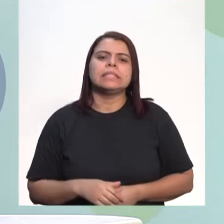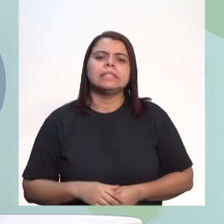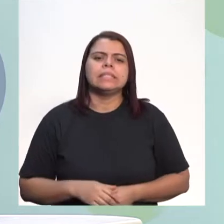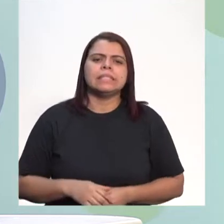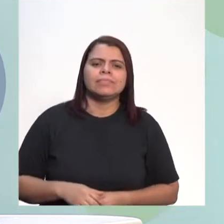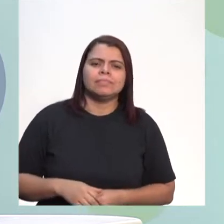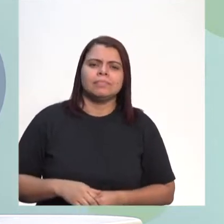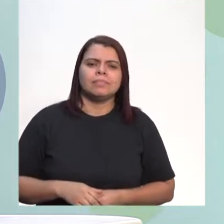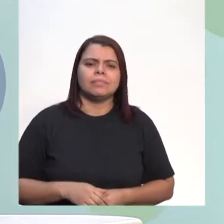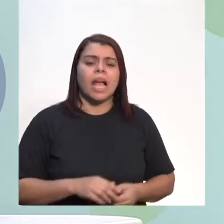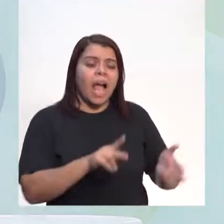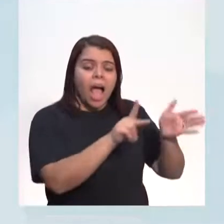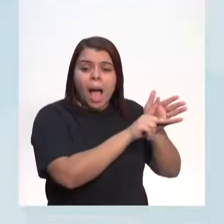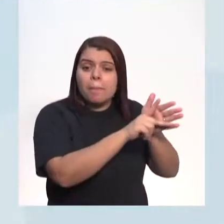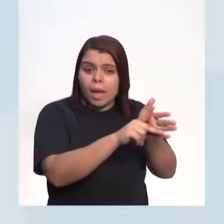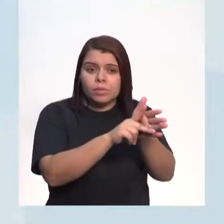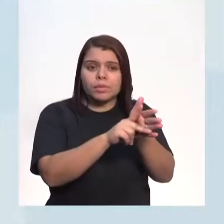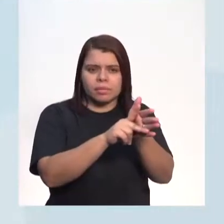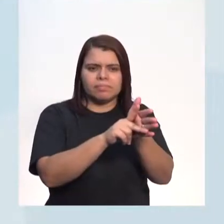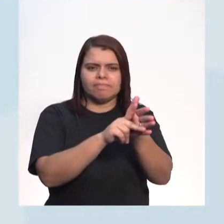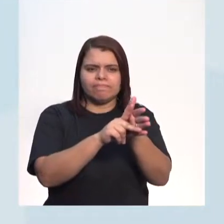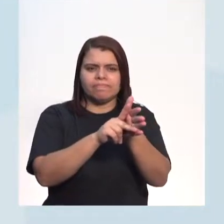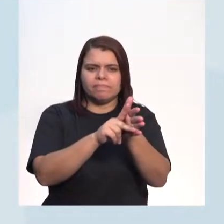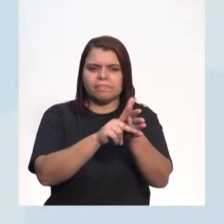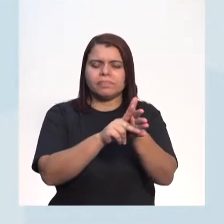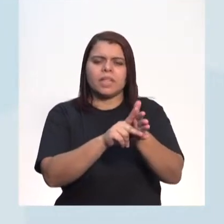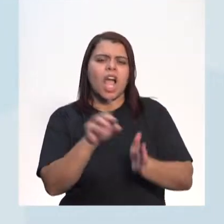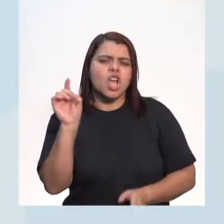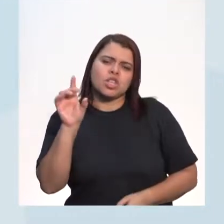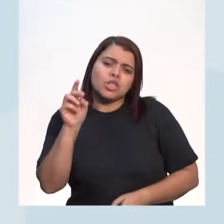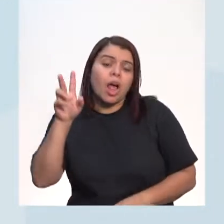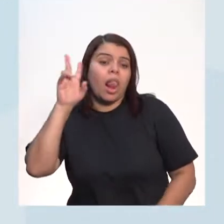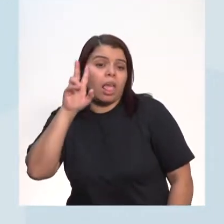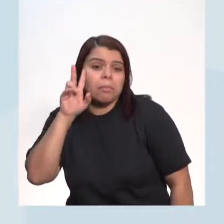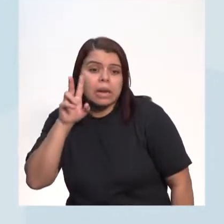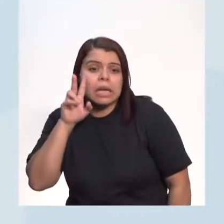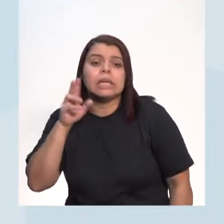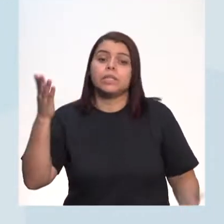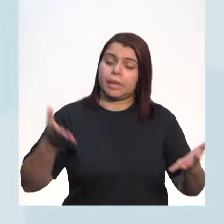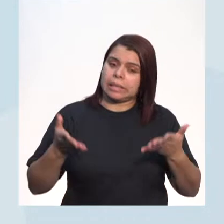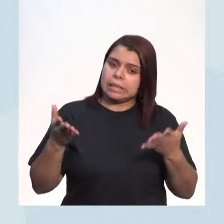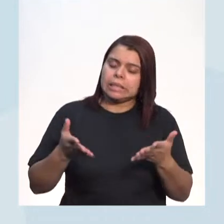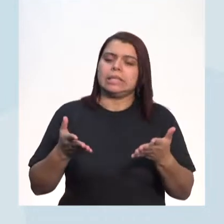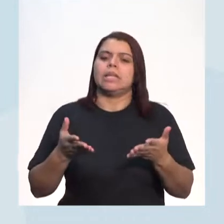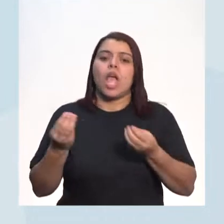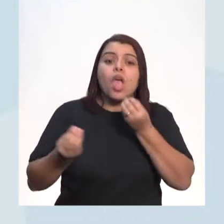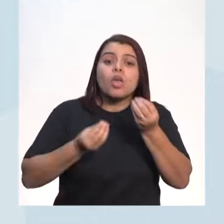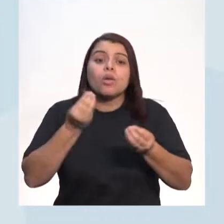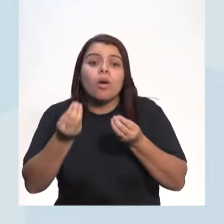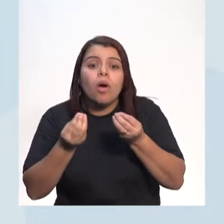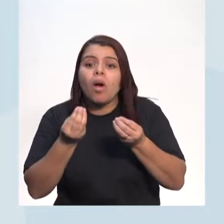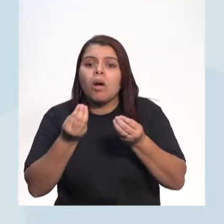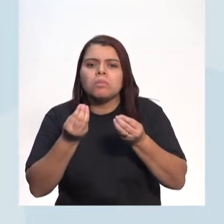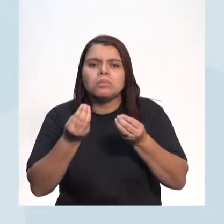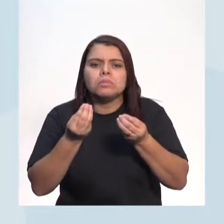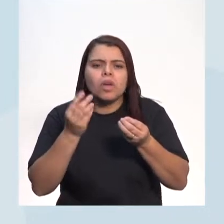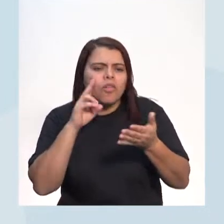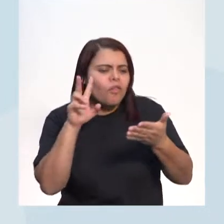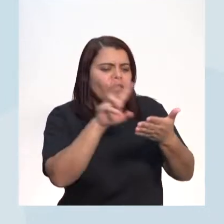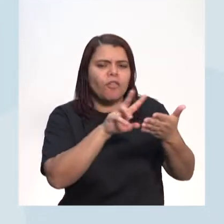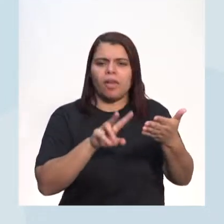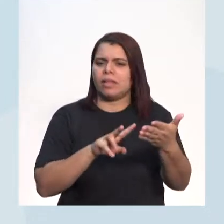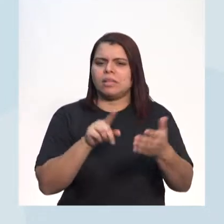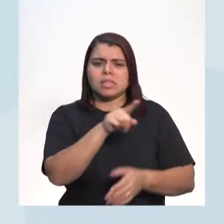às pautas do AVEFAP, só lembrando aqui, né, para acessar, quem por acaso ainda